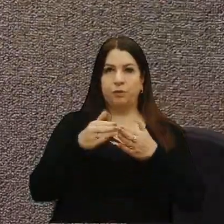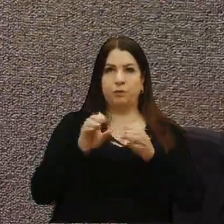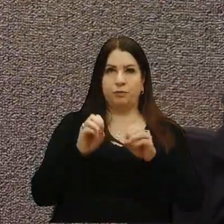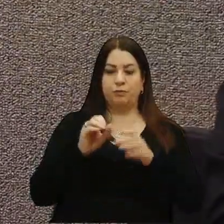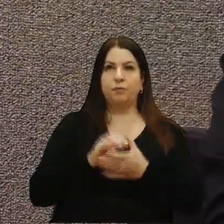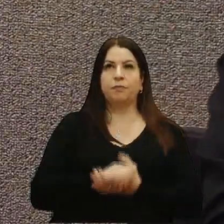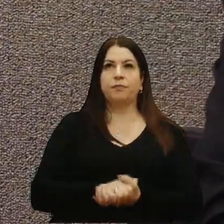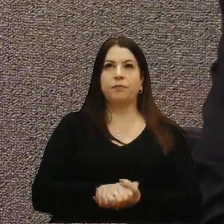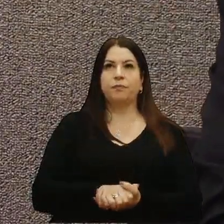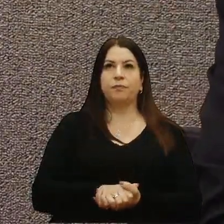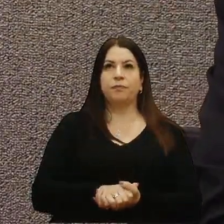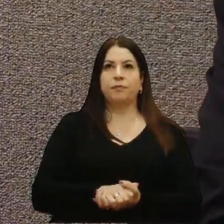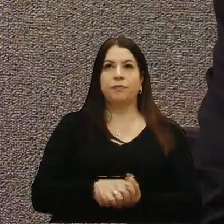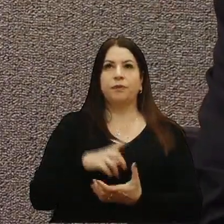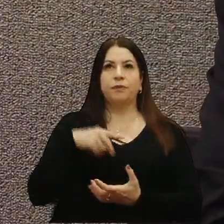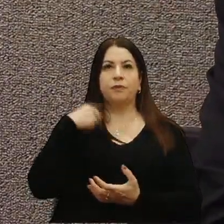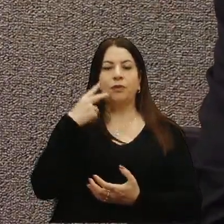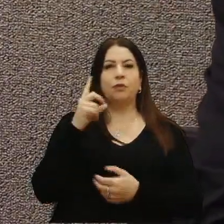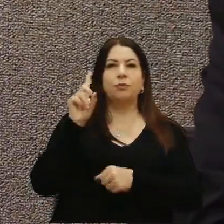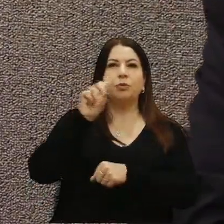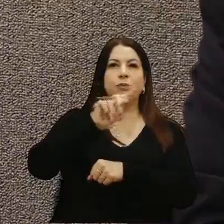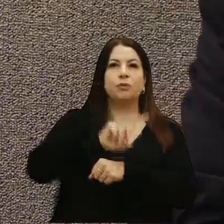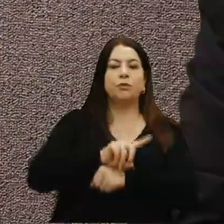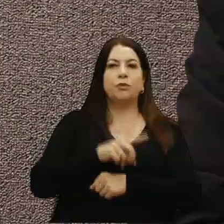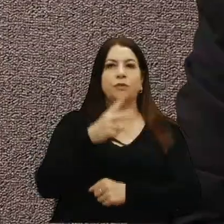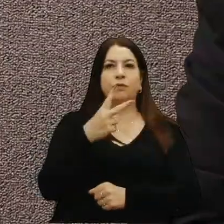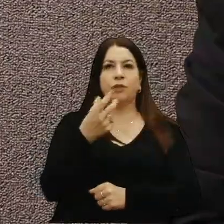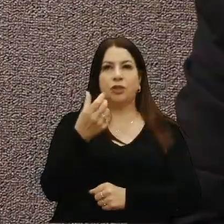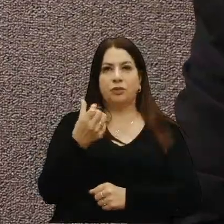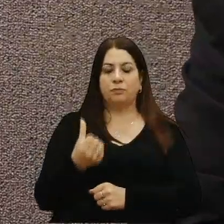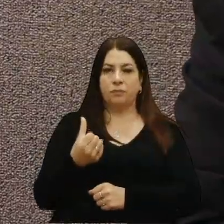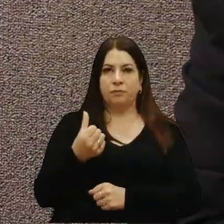Educação, o vereador por um dia, na sua 26ª